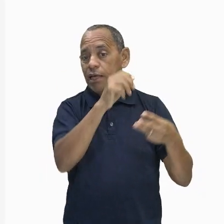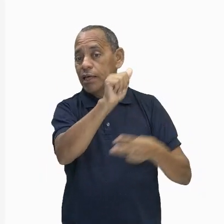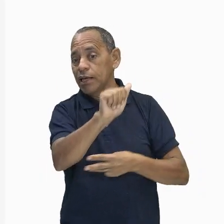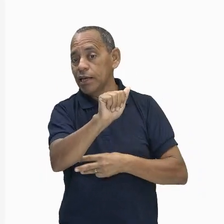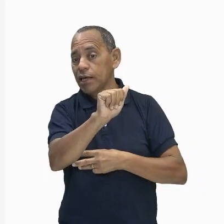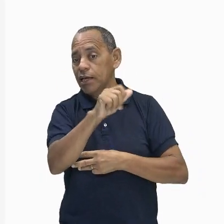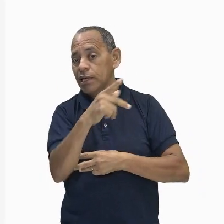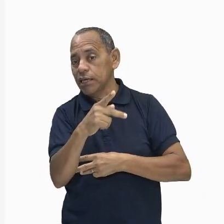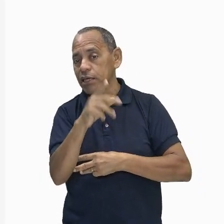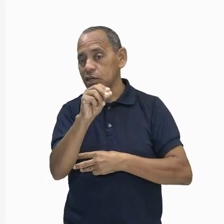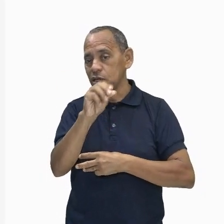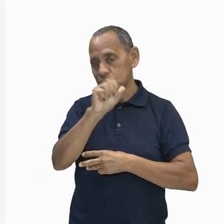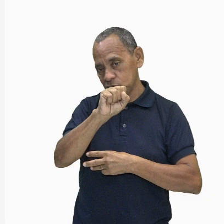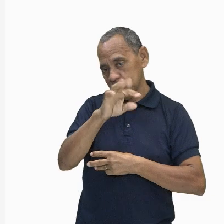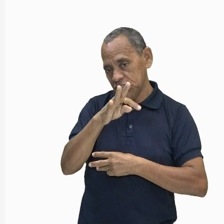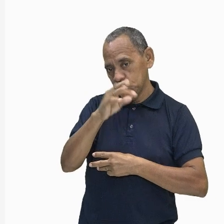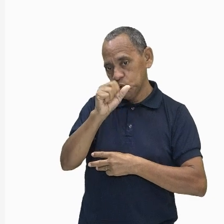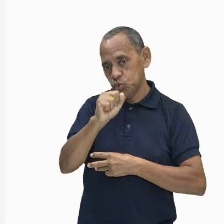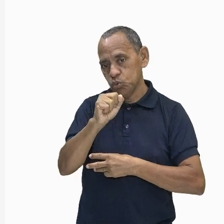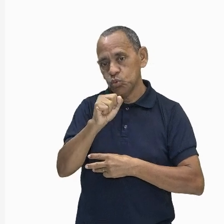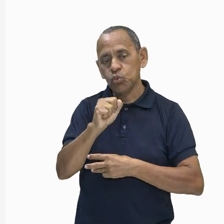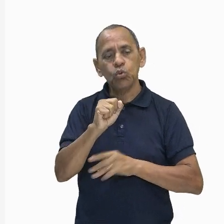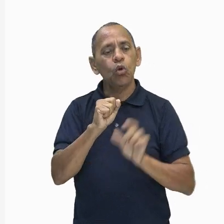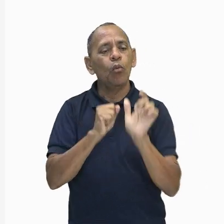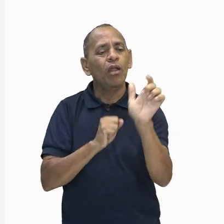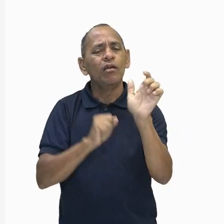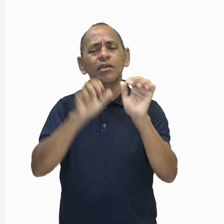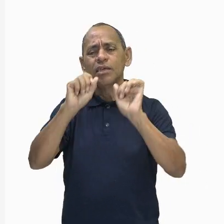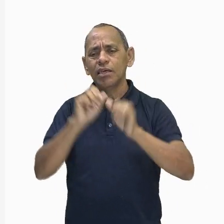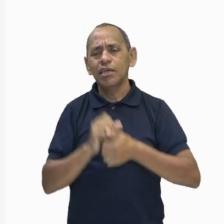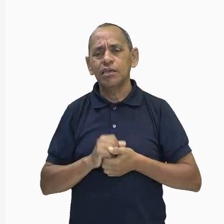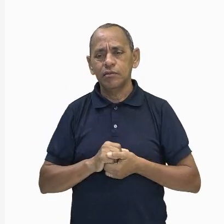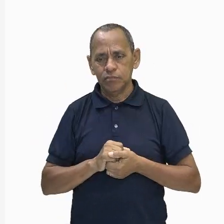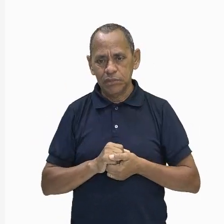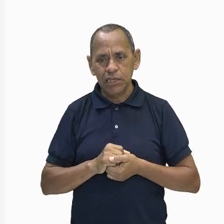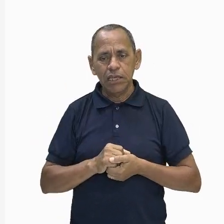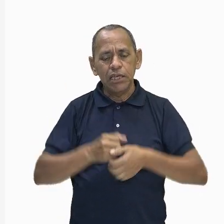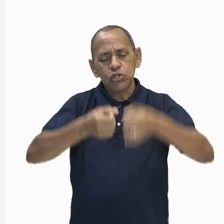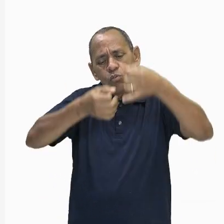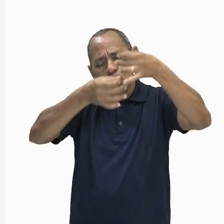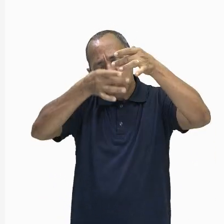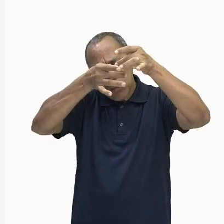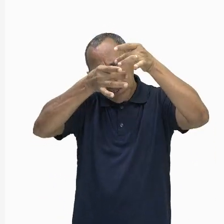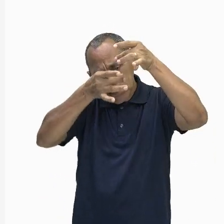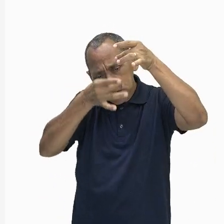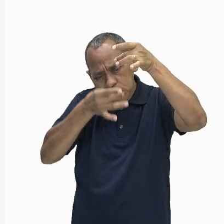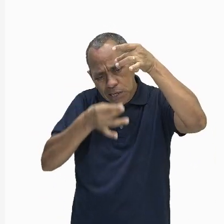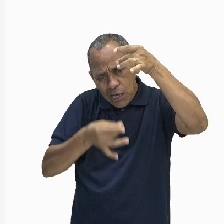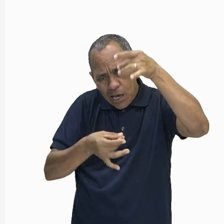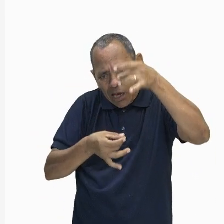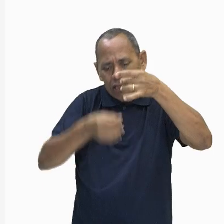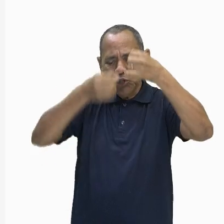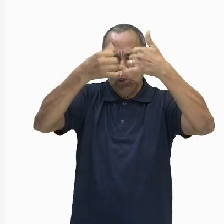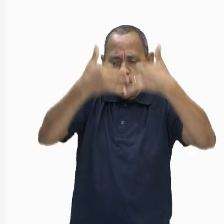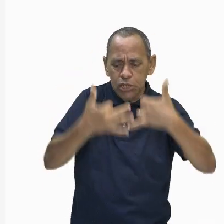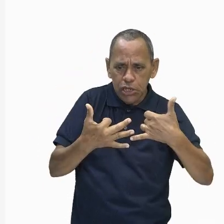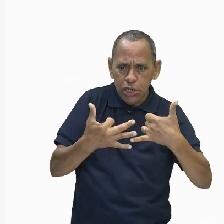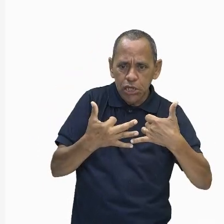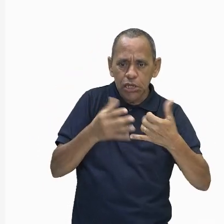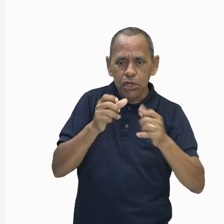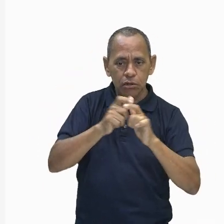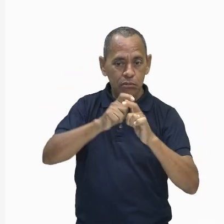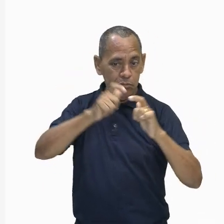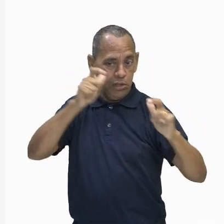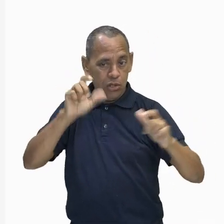que estudar. O aposto é o termo que explica, especifica, amplia ou resume